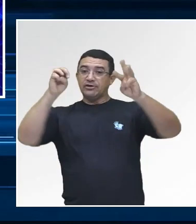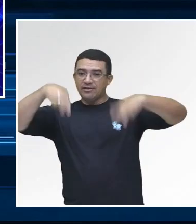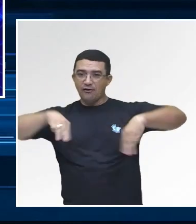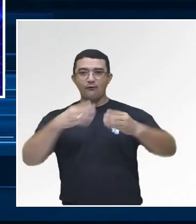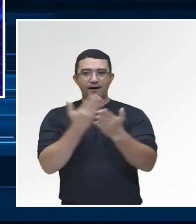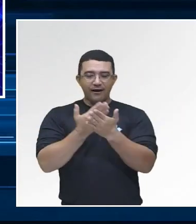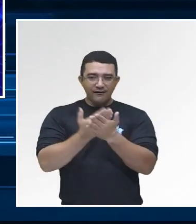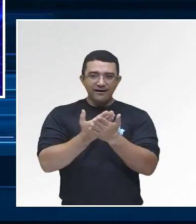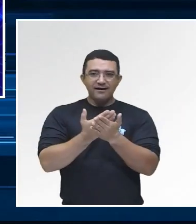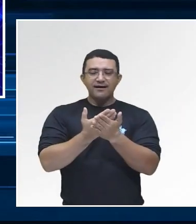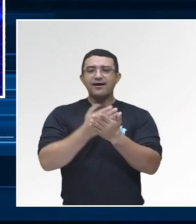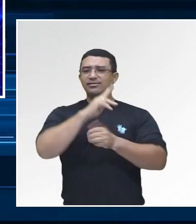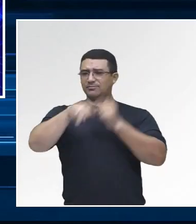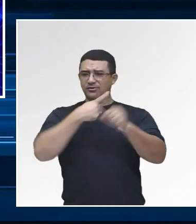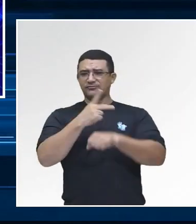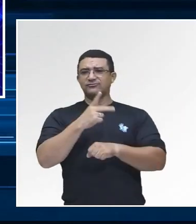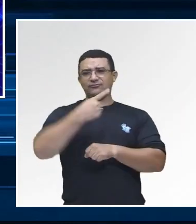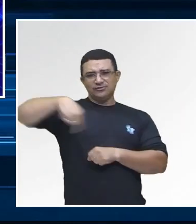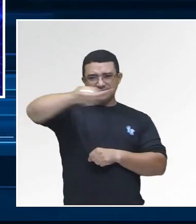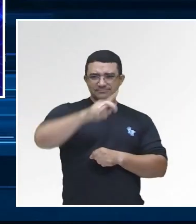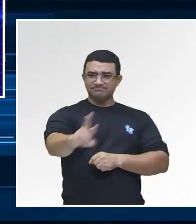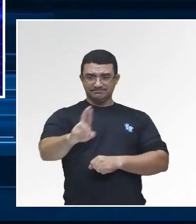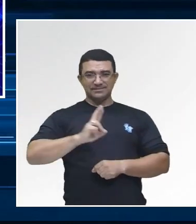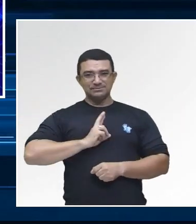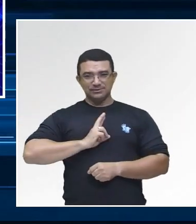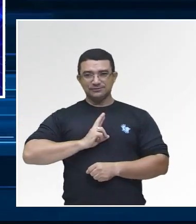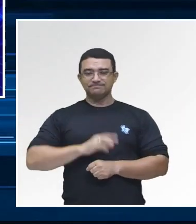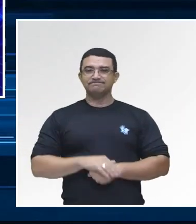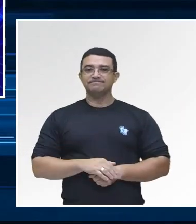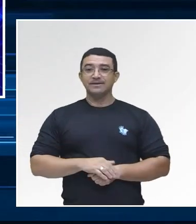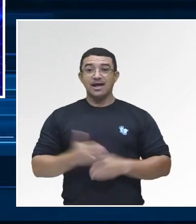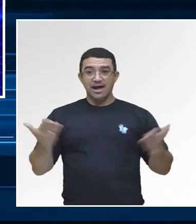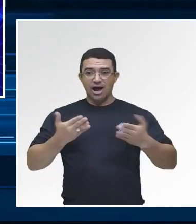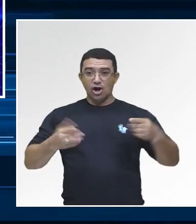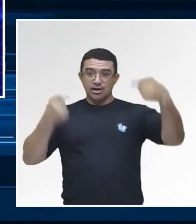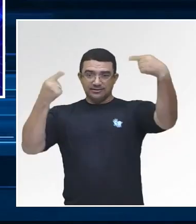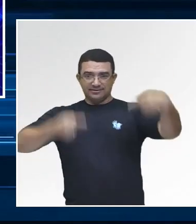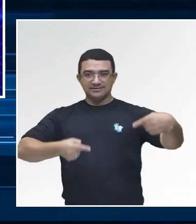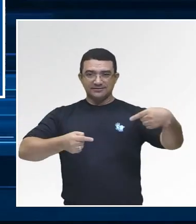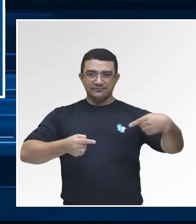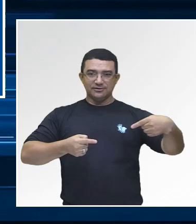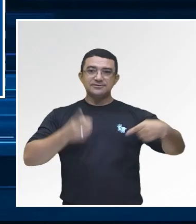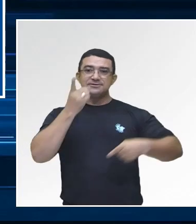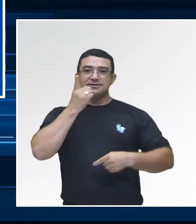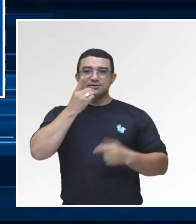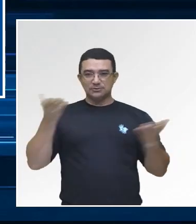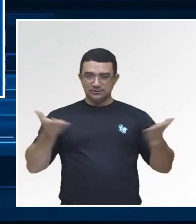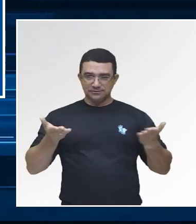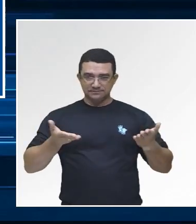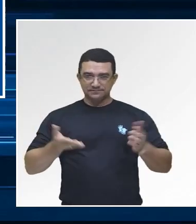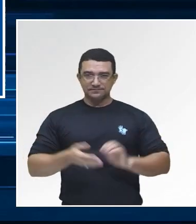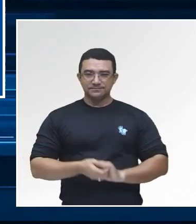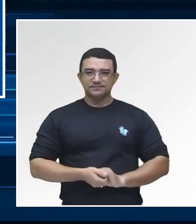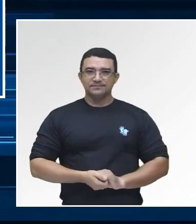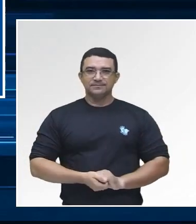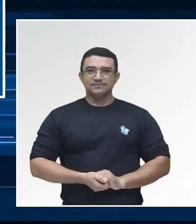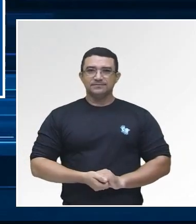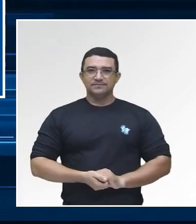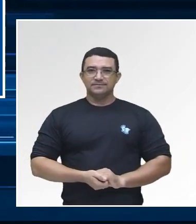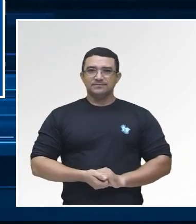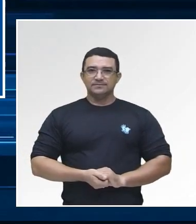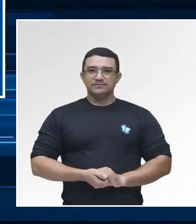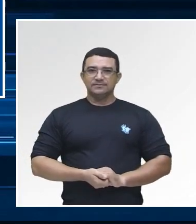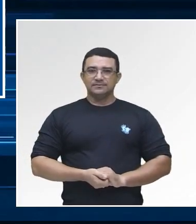finalzinho você nos responde, não é mesmo? Então vamos para o desafio de hoje. Então